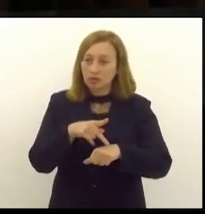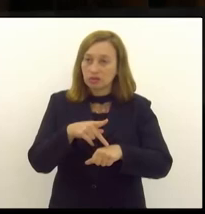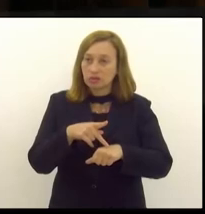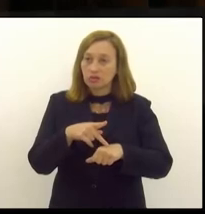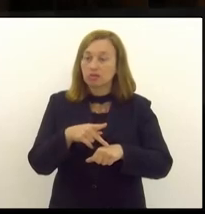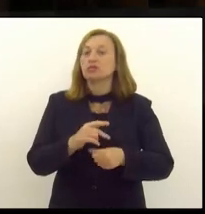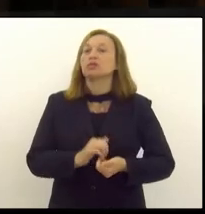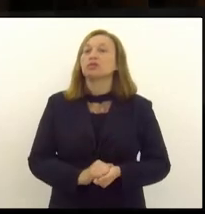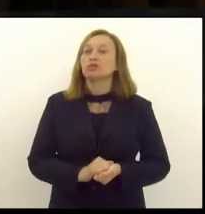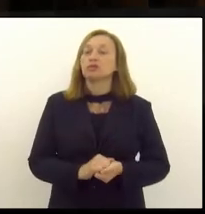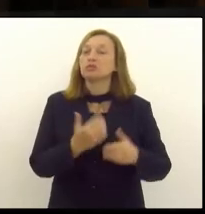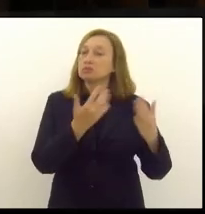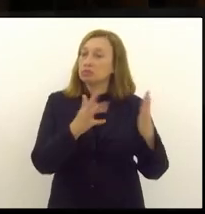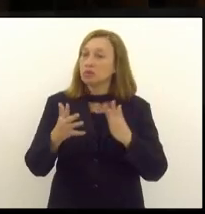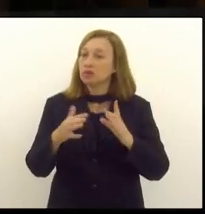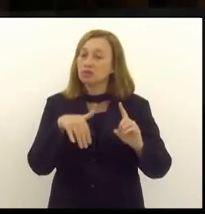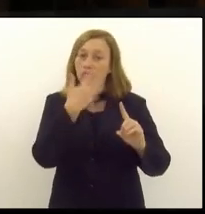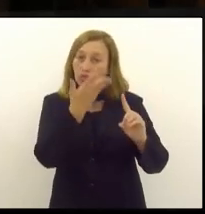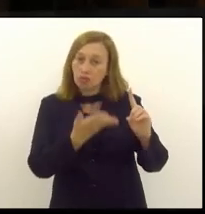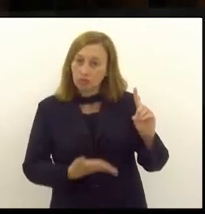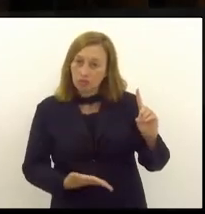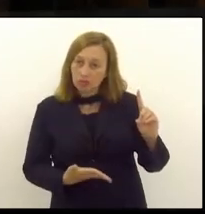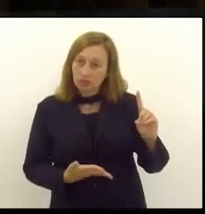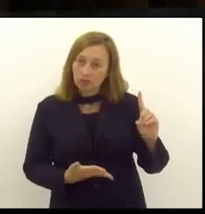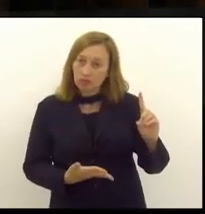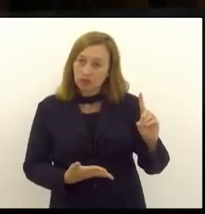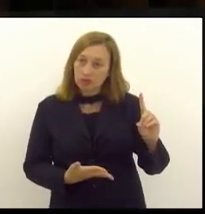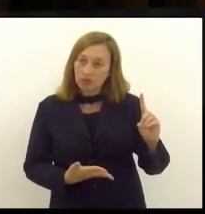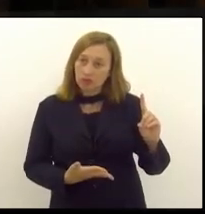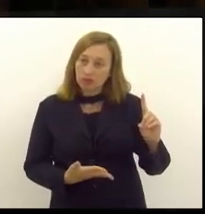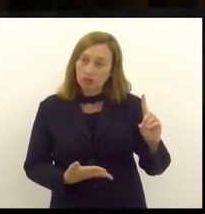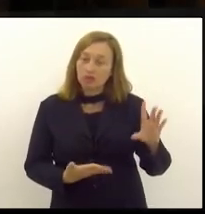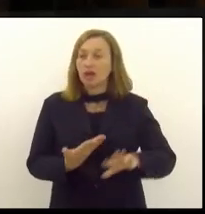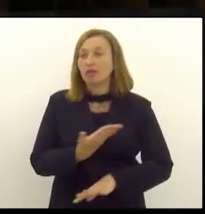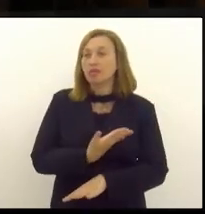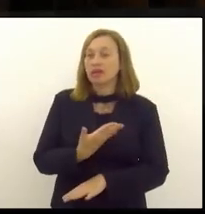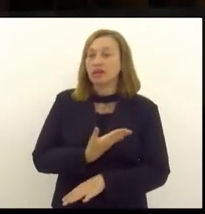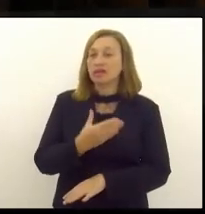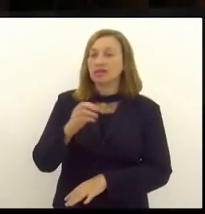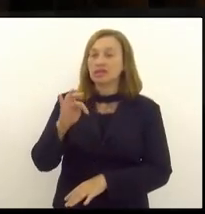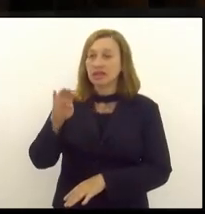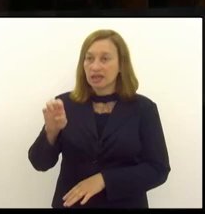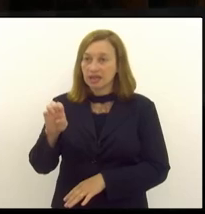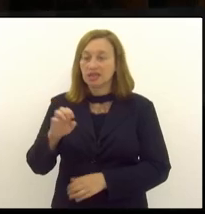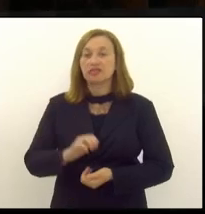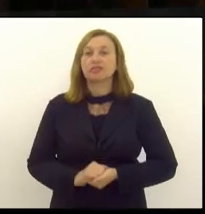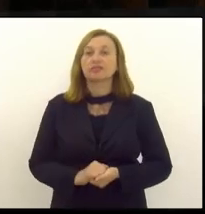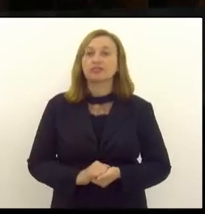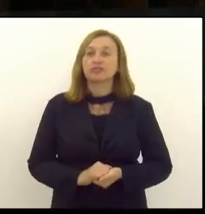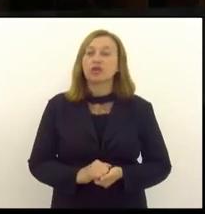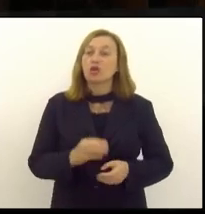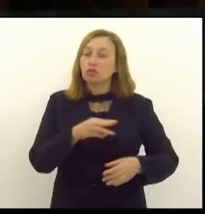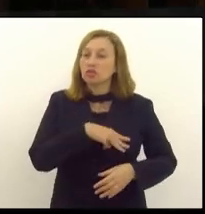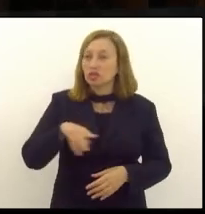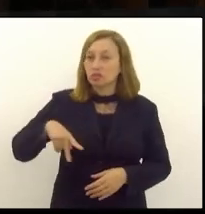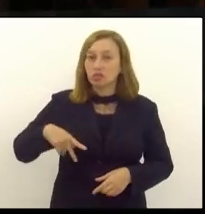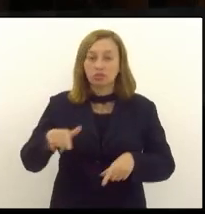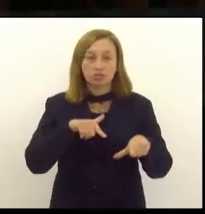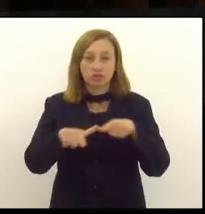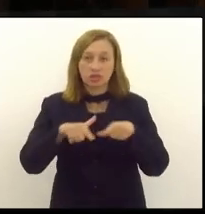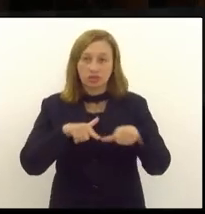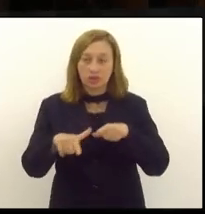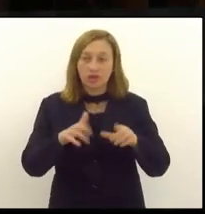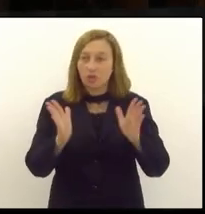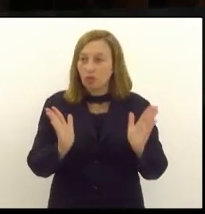pela concessão da merecidíssima honraria à ilustre colega Sirlene Luiza Zimmermann. O Ministério Público do Trabalho